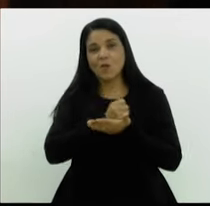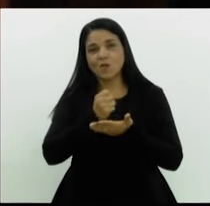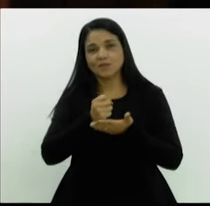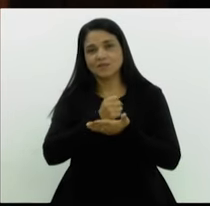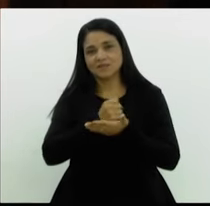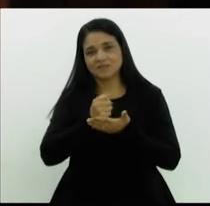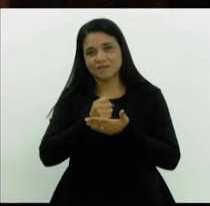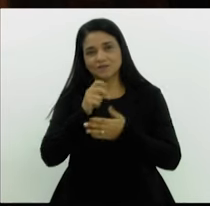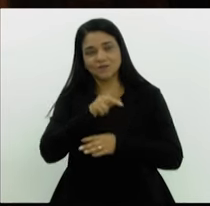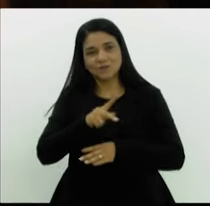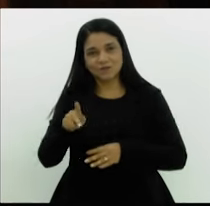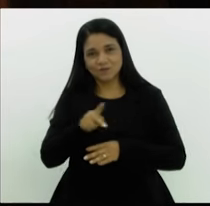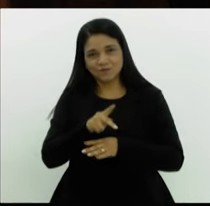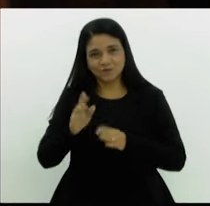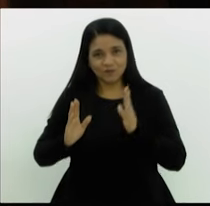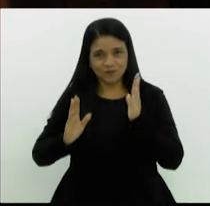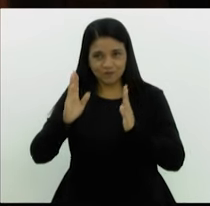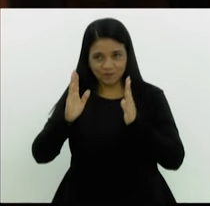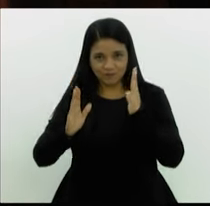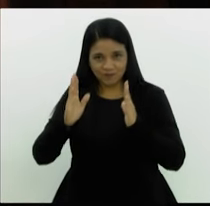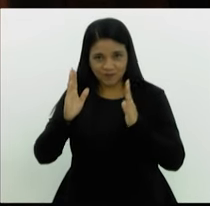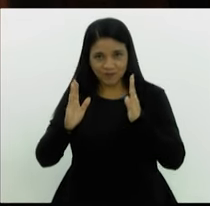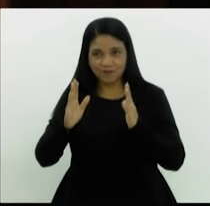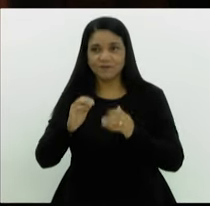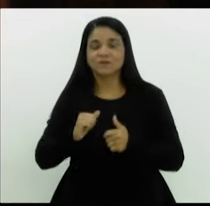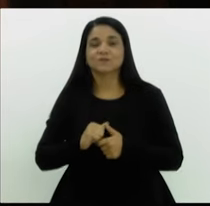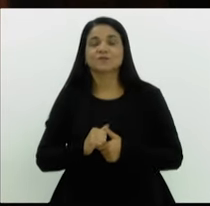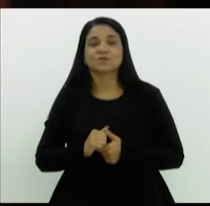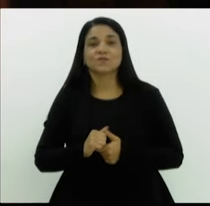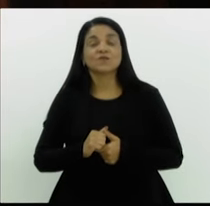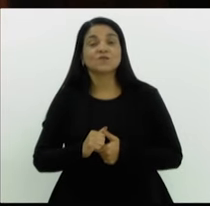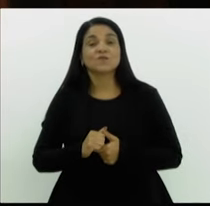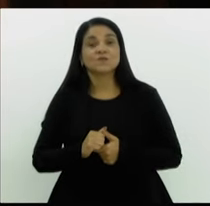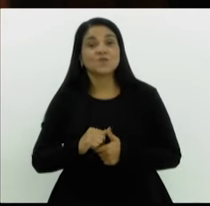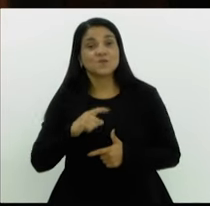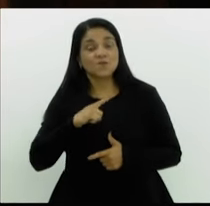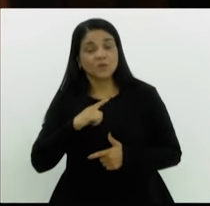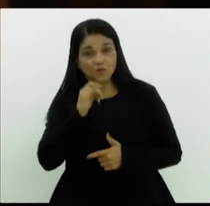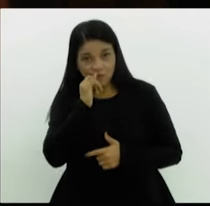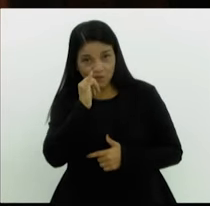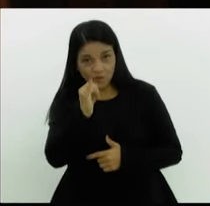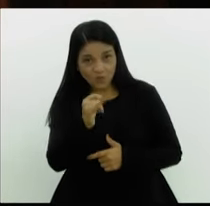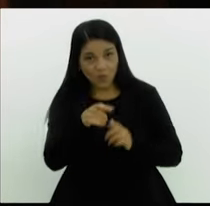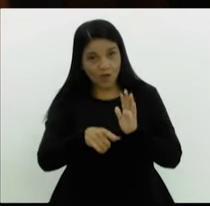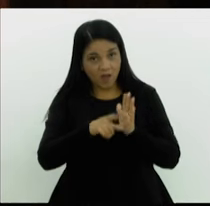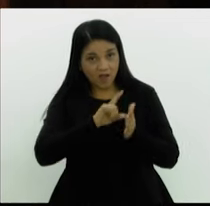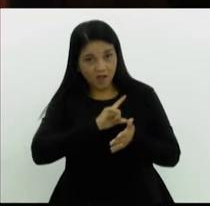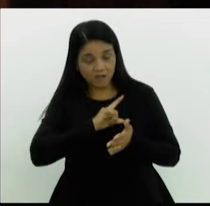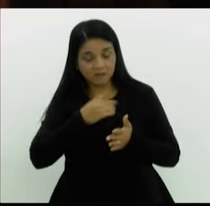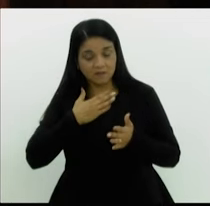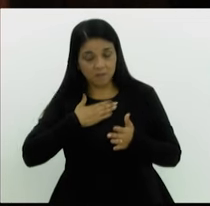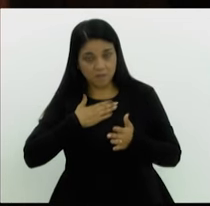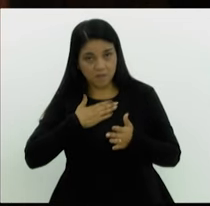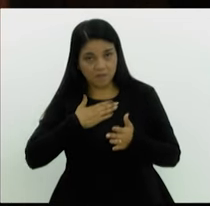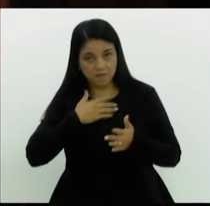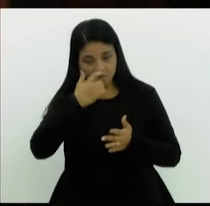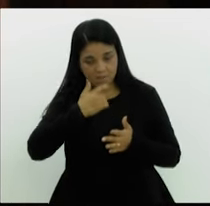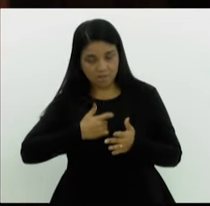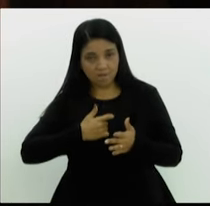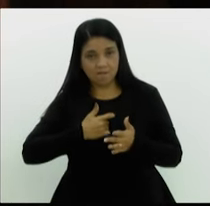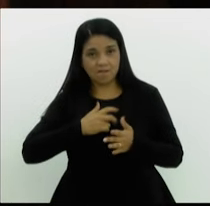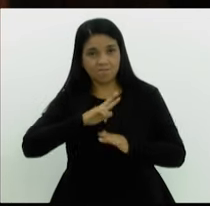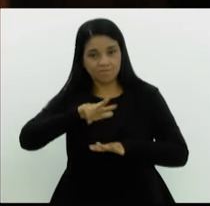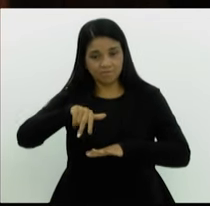desses professores temporários. E quando se disse aqui, anteriormente à minha fala, na questão